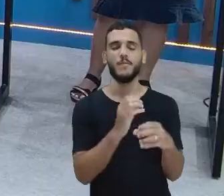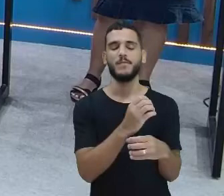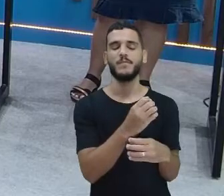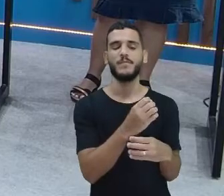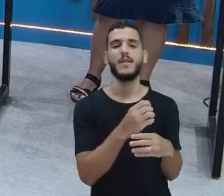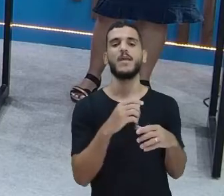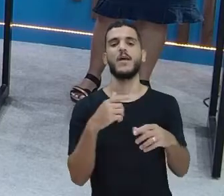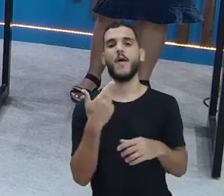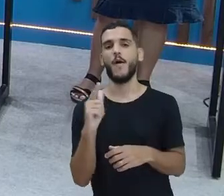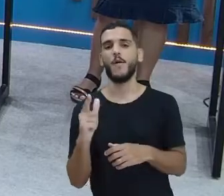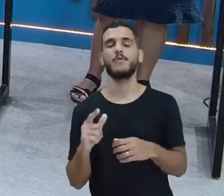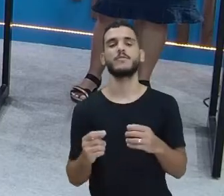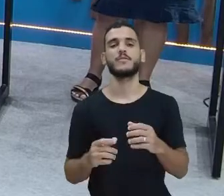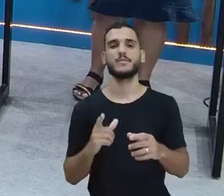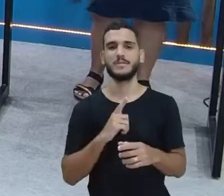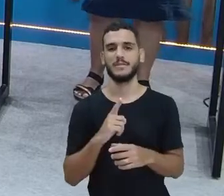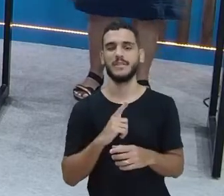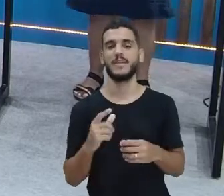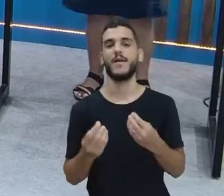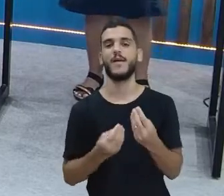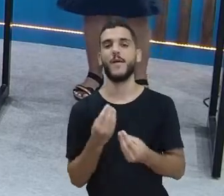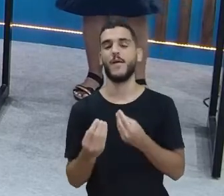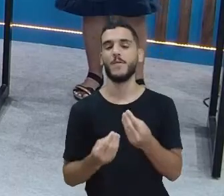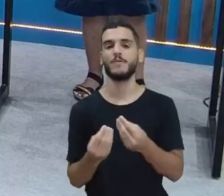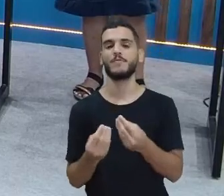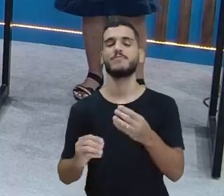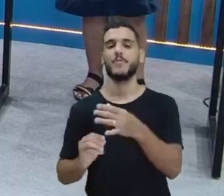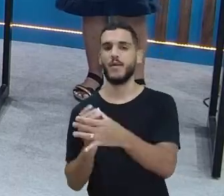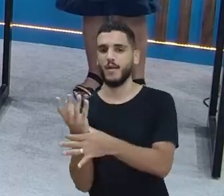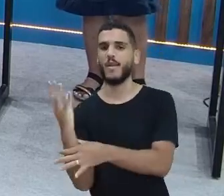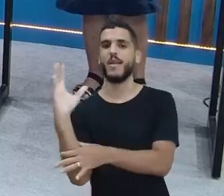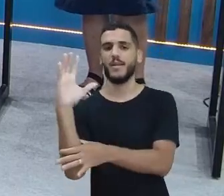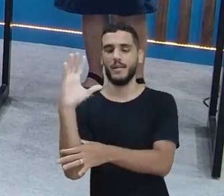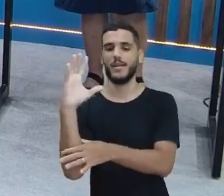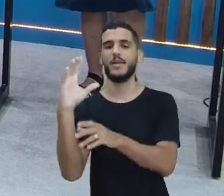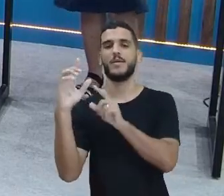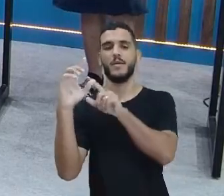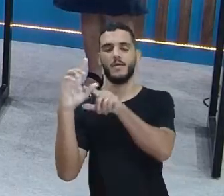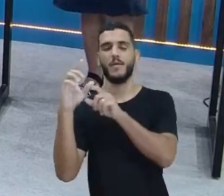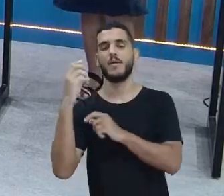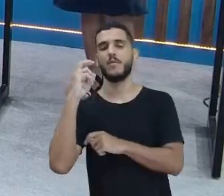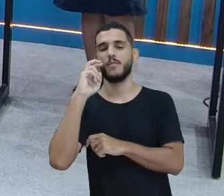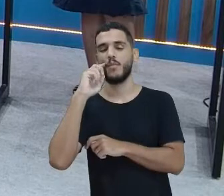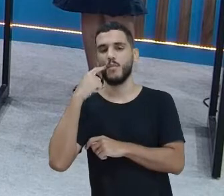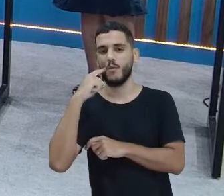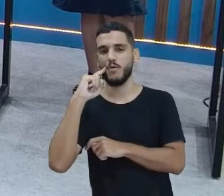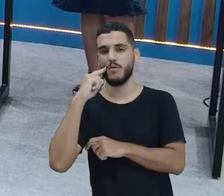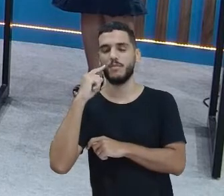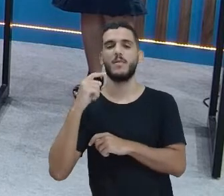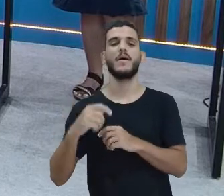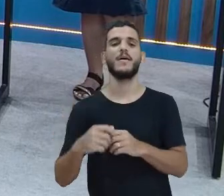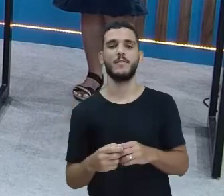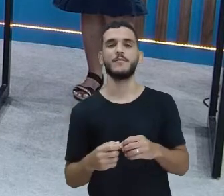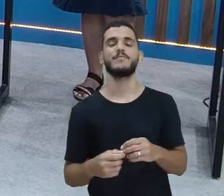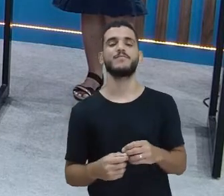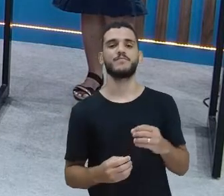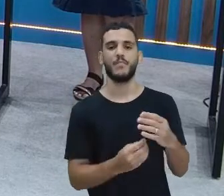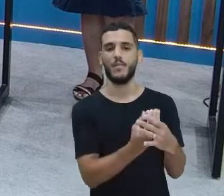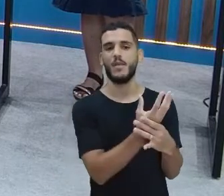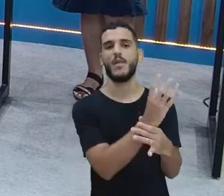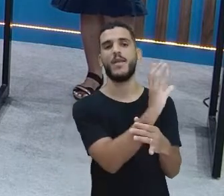Por isso da canção. Aí, ó, o limoeiro. Então era para chupar o